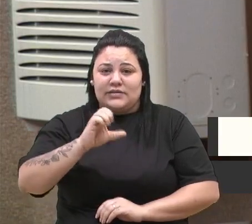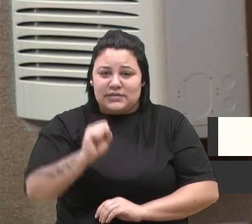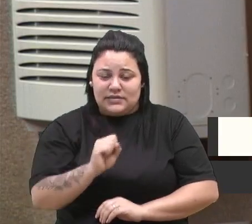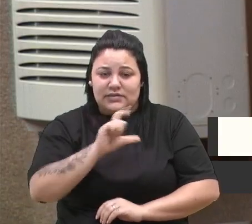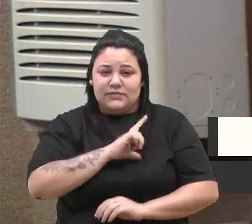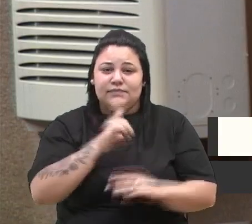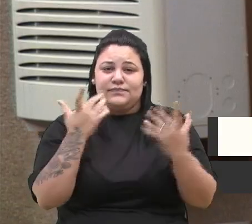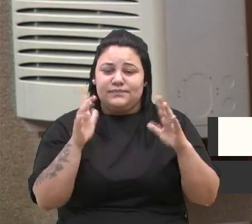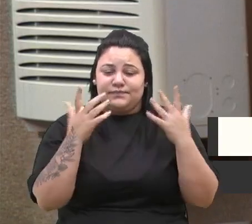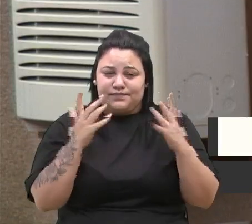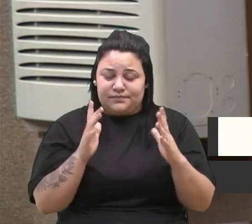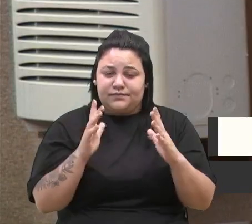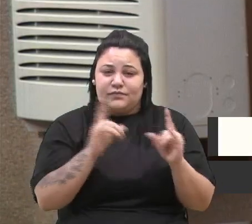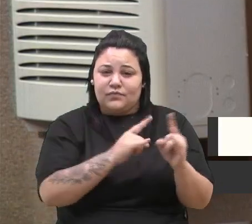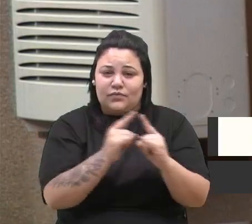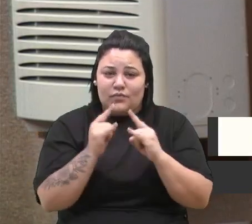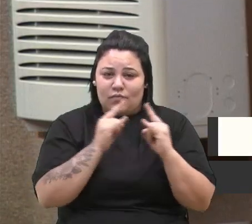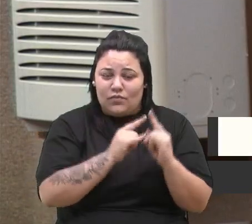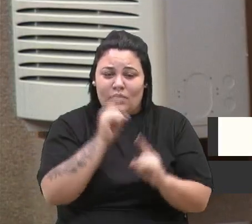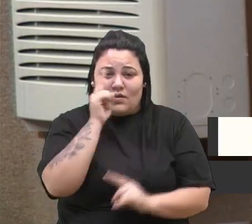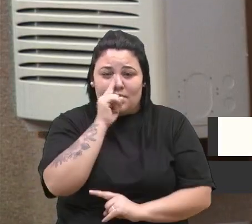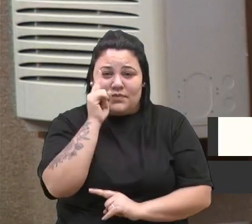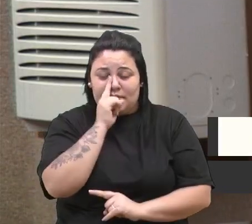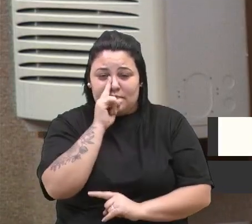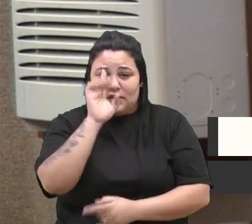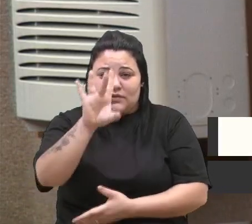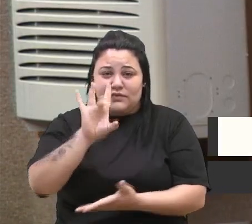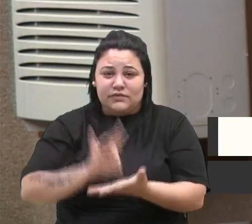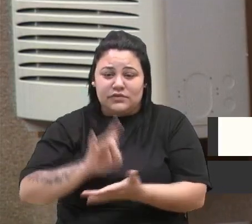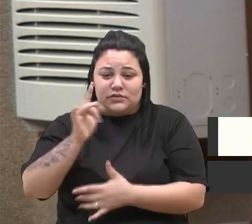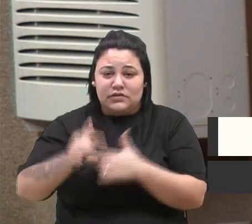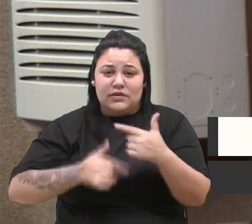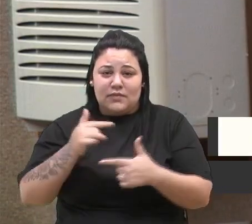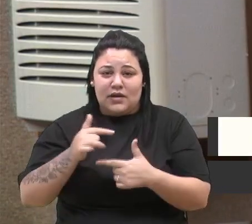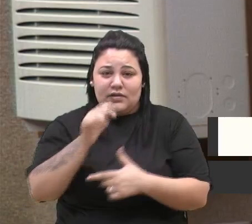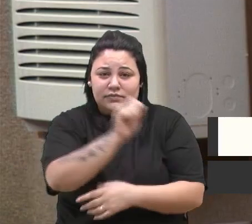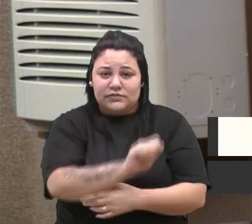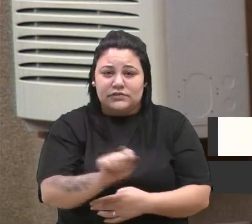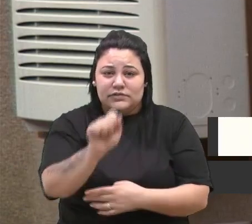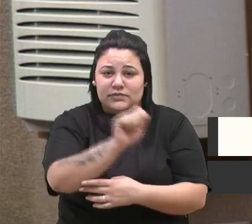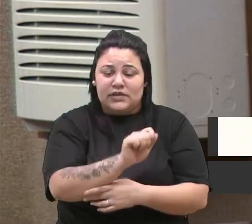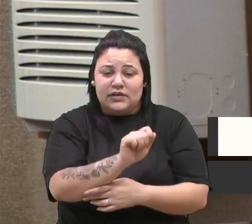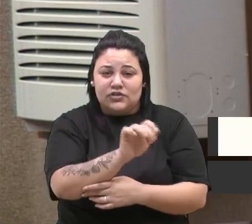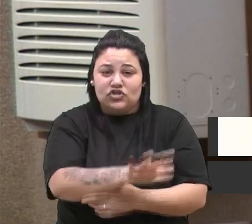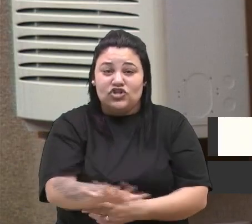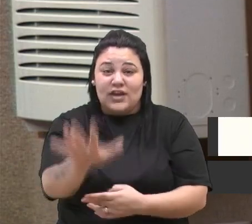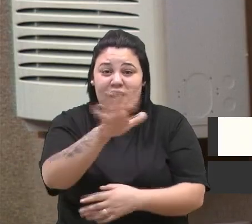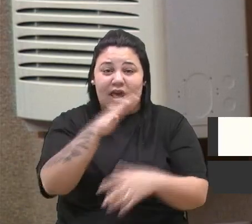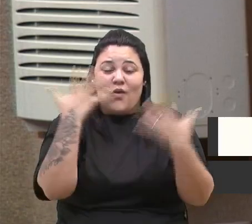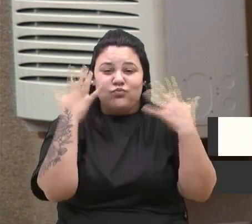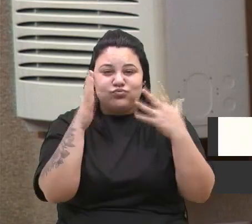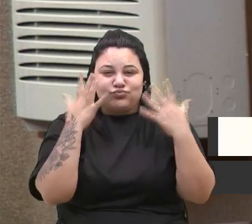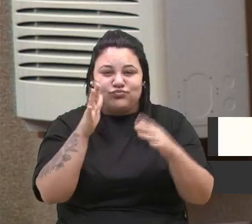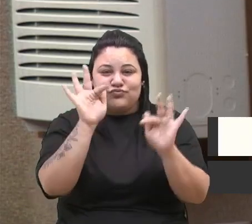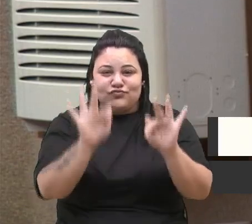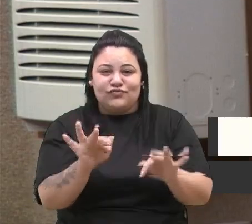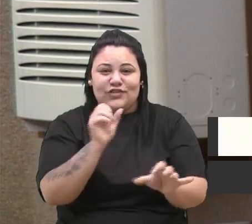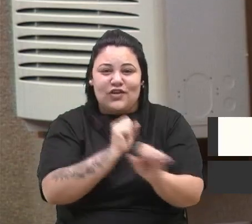Associação dos Clubes de Mães de Caxias do Sul pela realização da Assembleia Geral Festiva de Final de Ano, que aconteceu nesta última